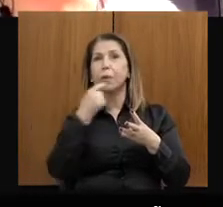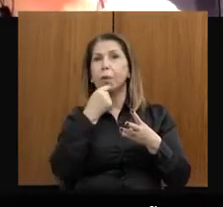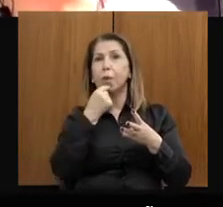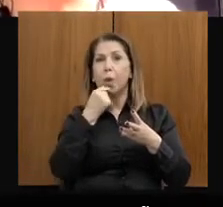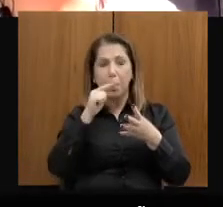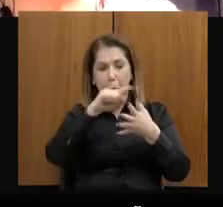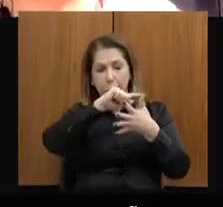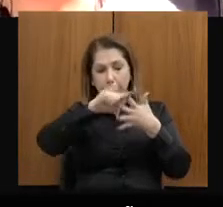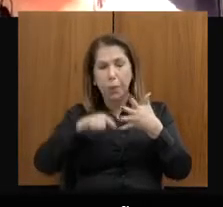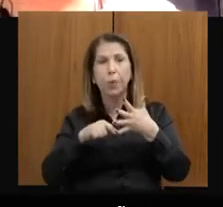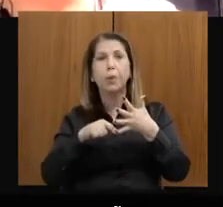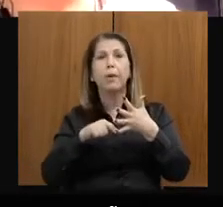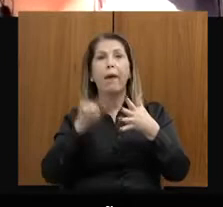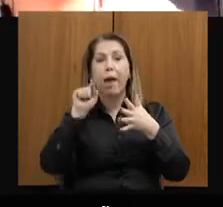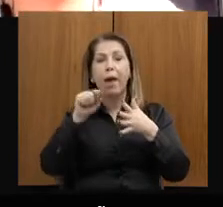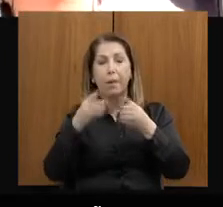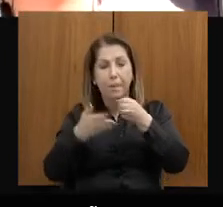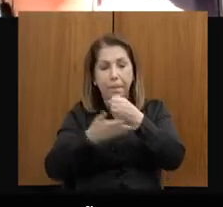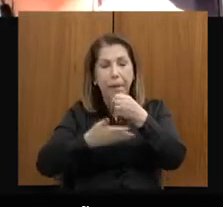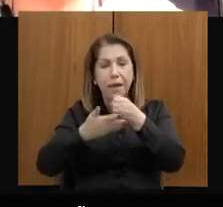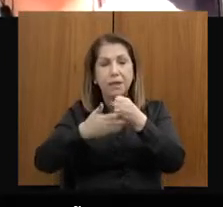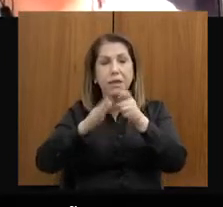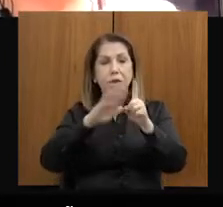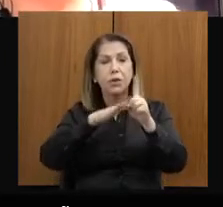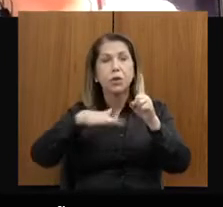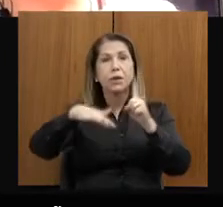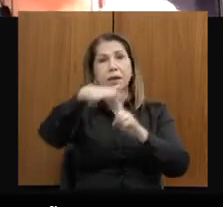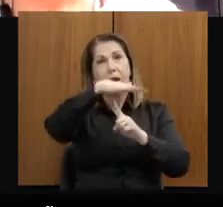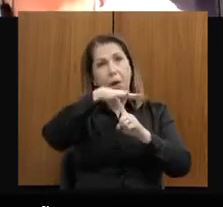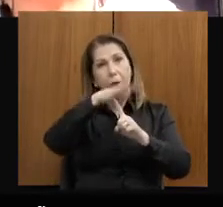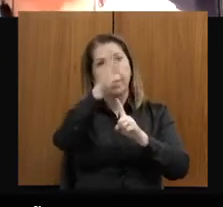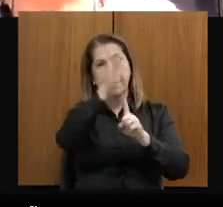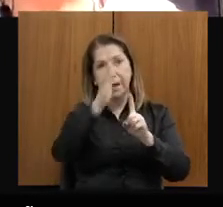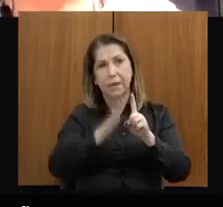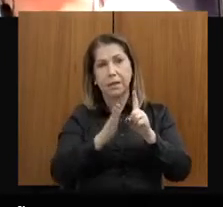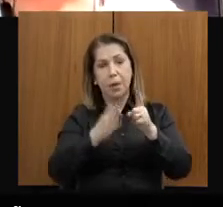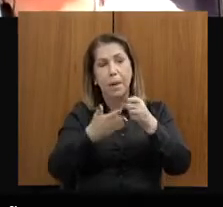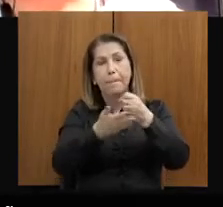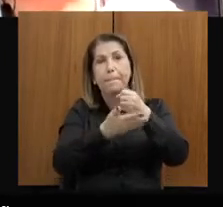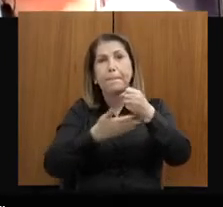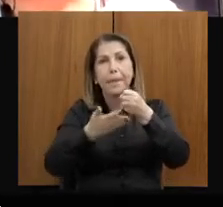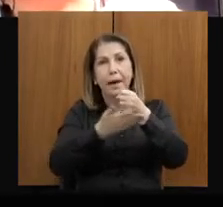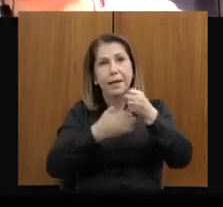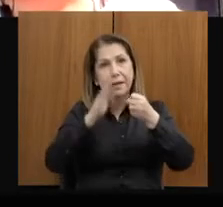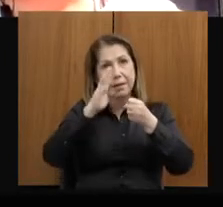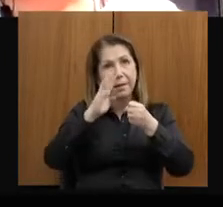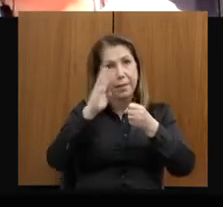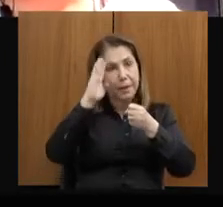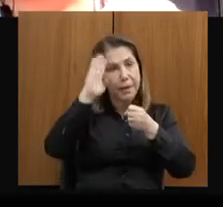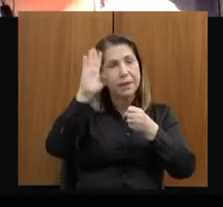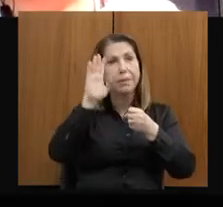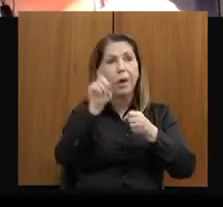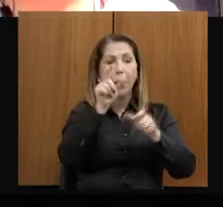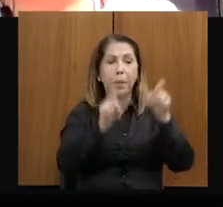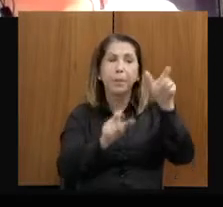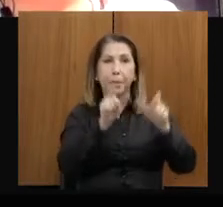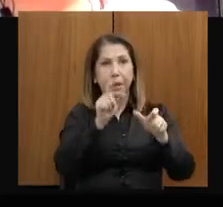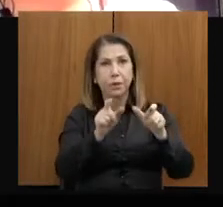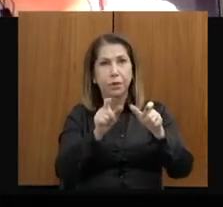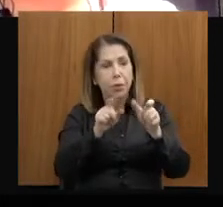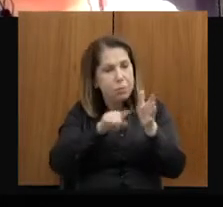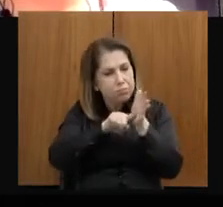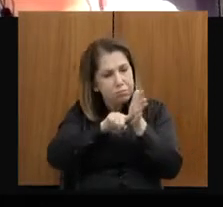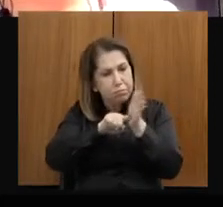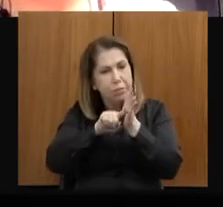tidos como a base do pensamento social brasileiro a base da criação